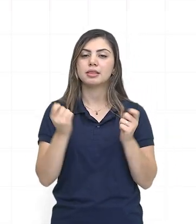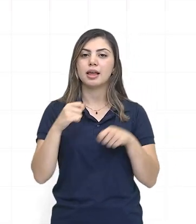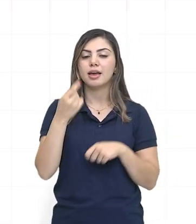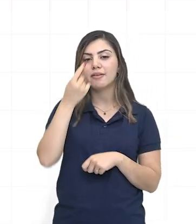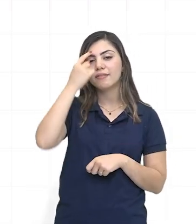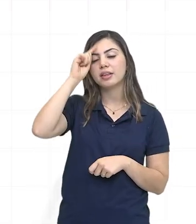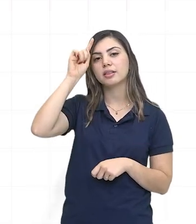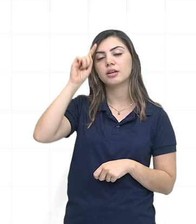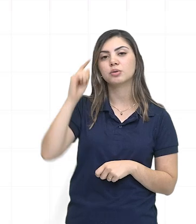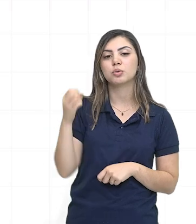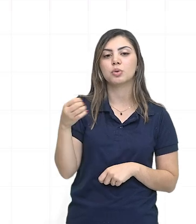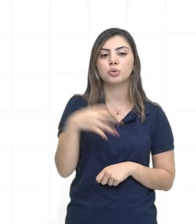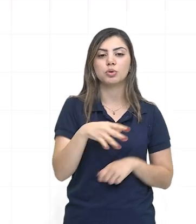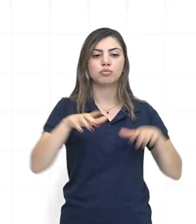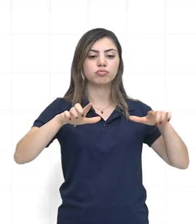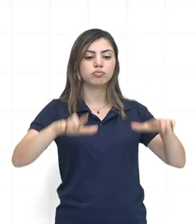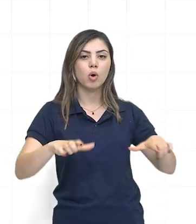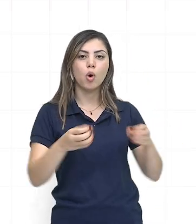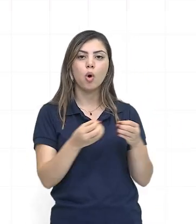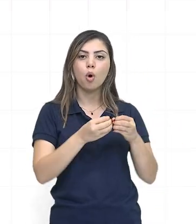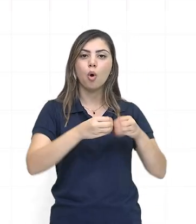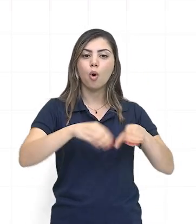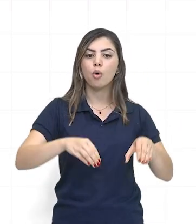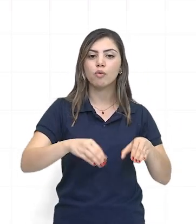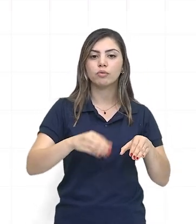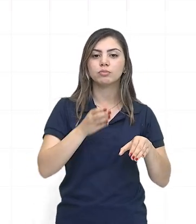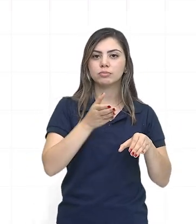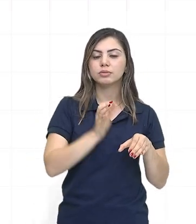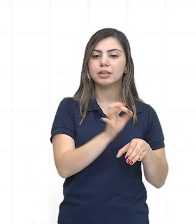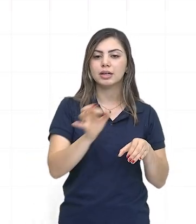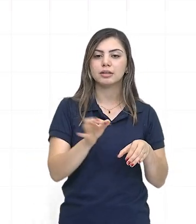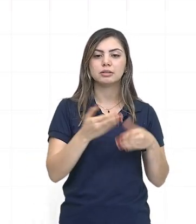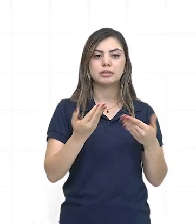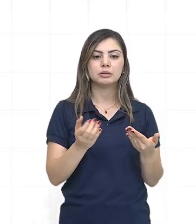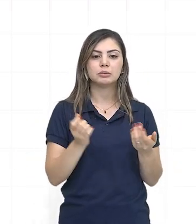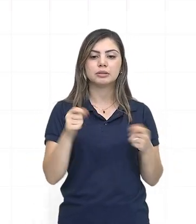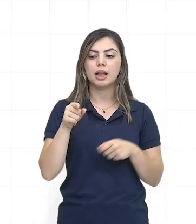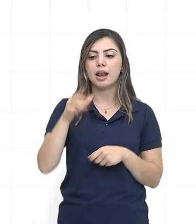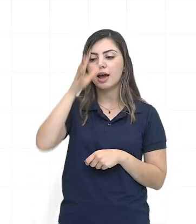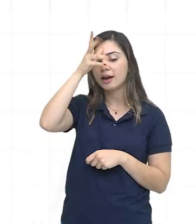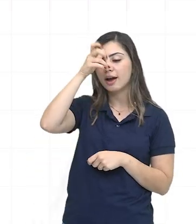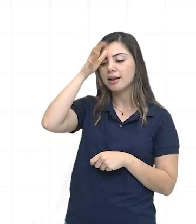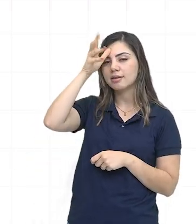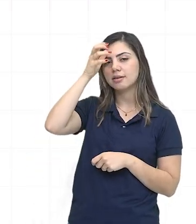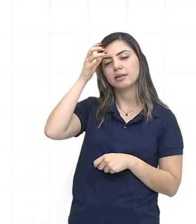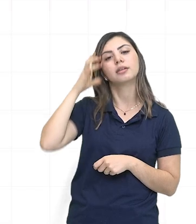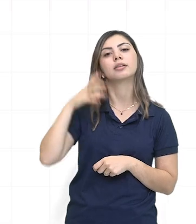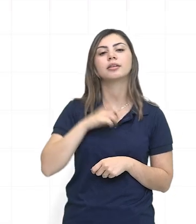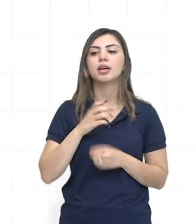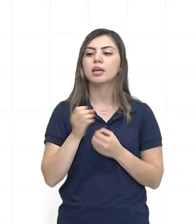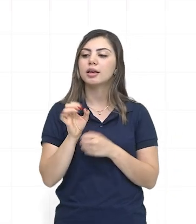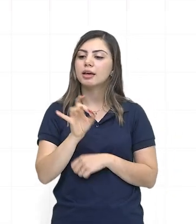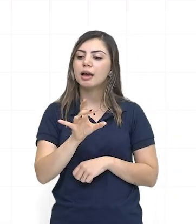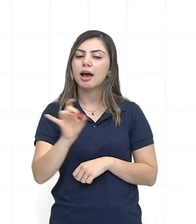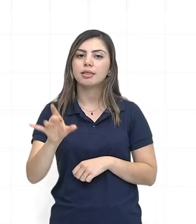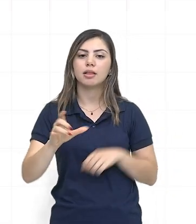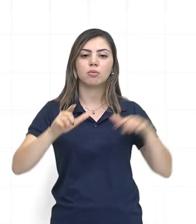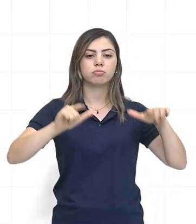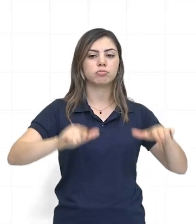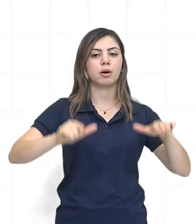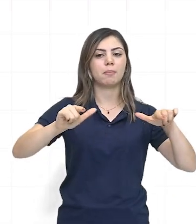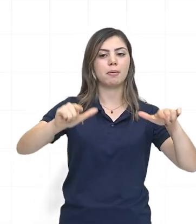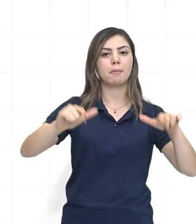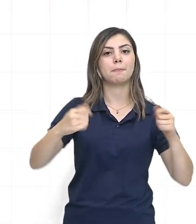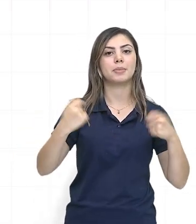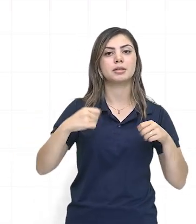nova bandeja de ovos, na qual ele vai colocar os ovos que suas galinhas puserem. Ele quer que cada bandeja